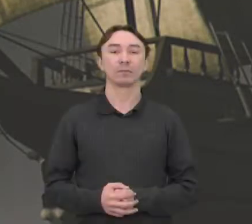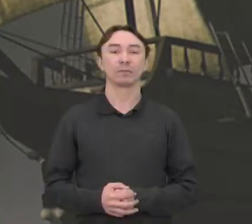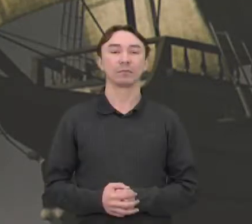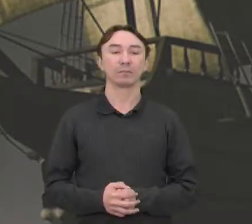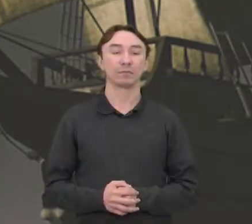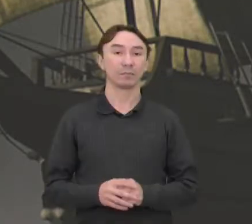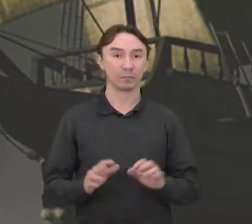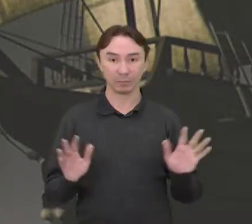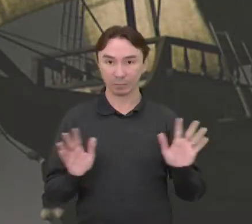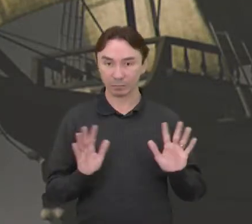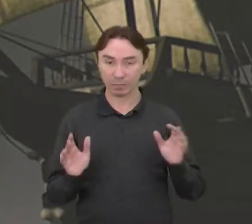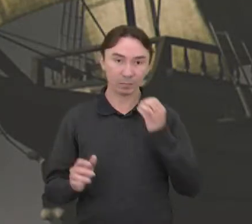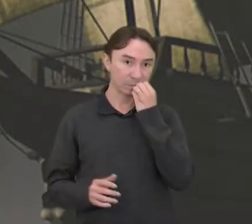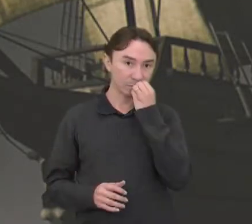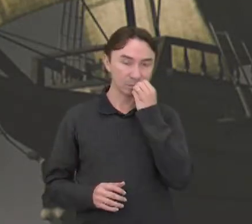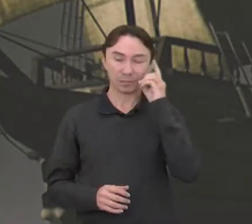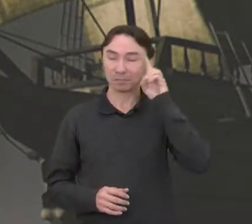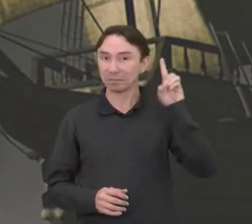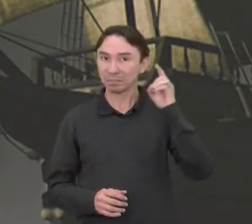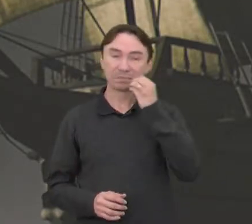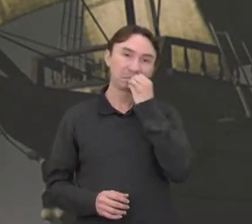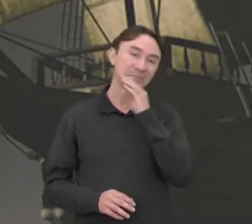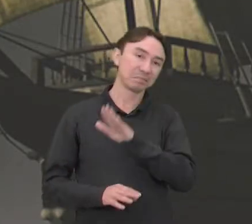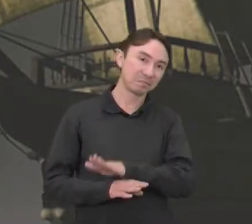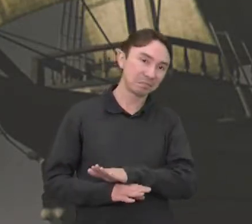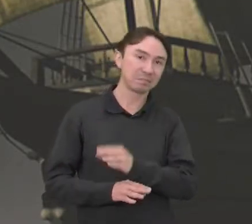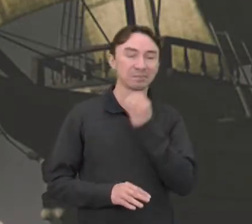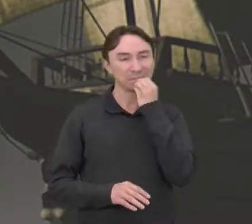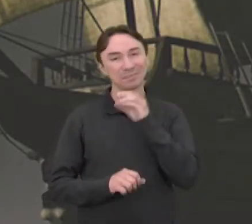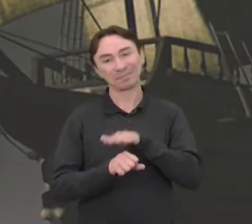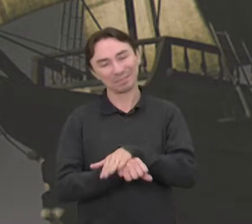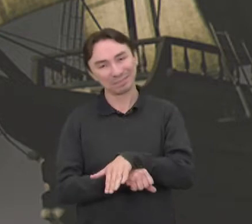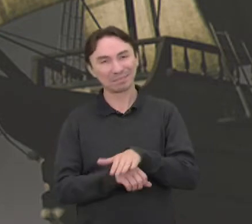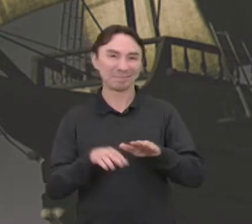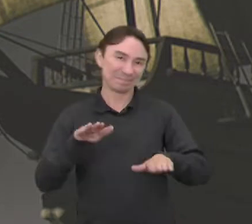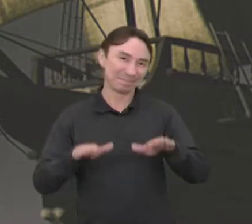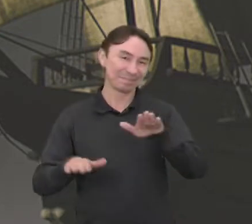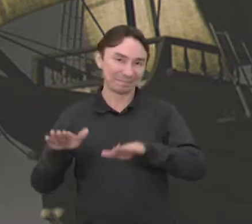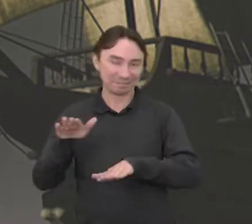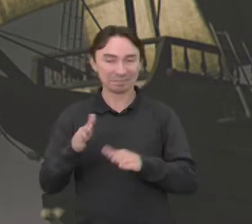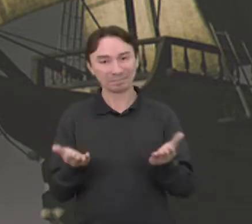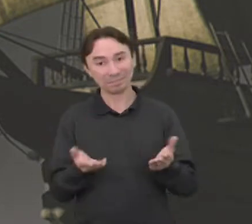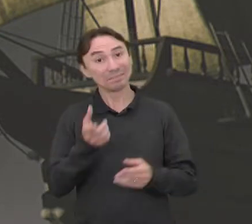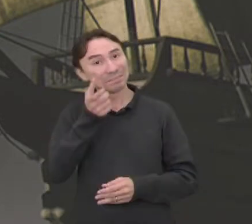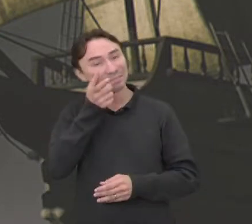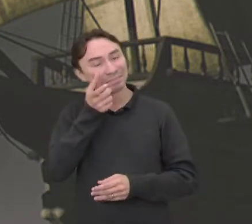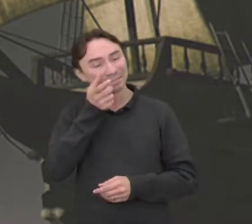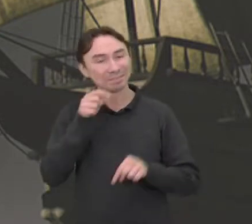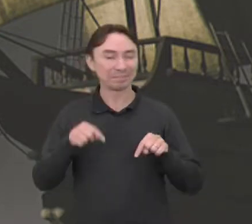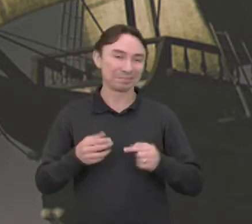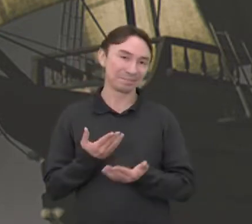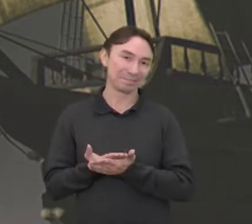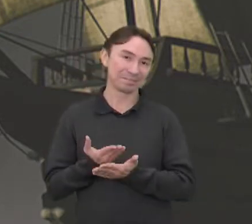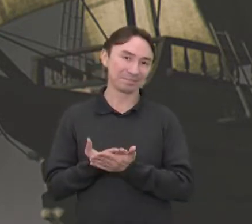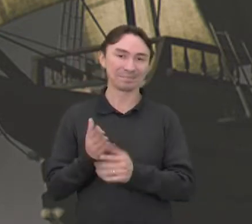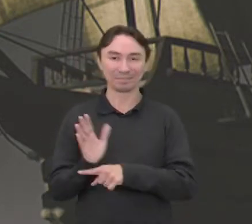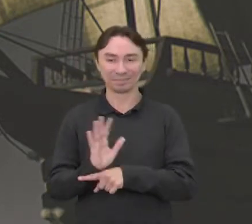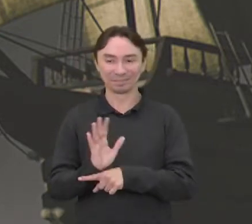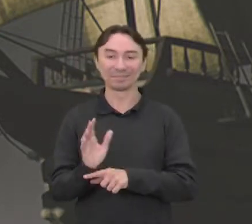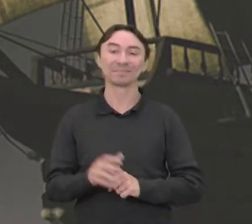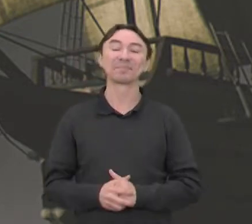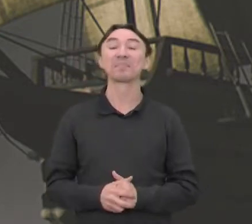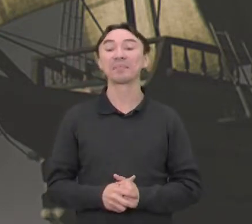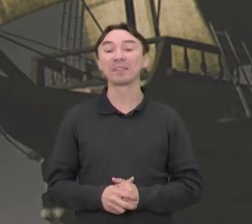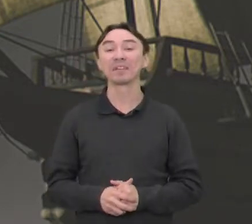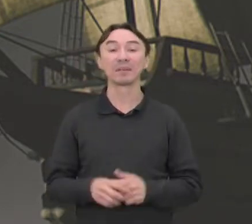Bom dia, boa tarde ou boa noite, vai depender do momento que você vai estar assistindo a essa aula, né? Eu sou o